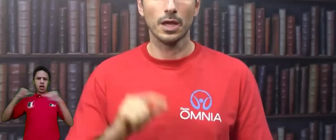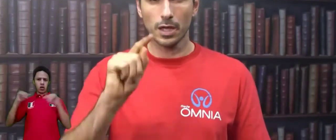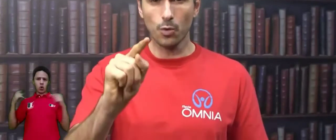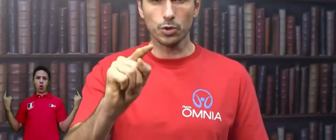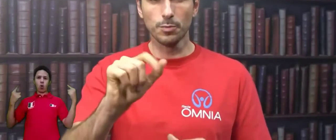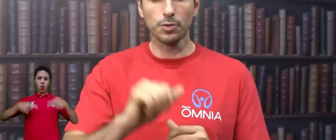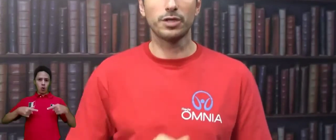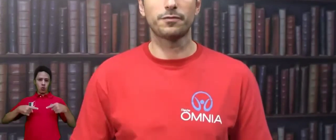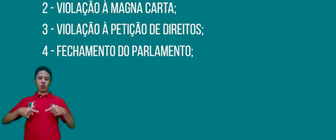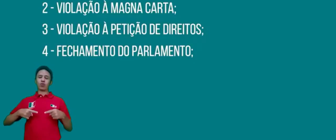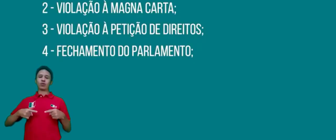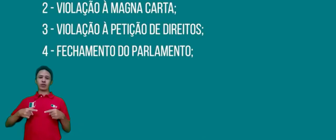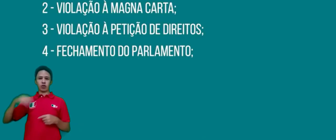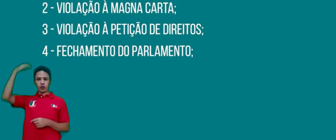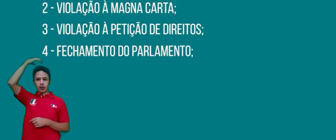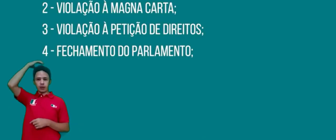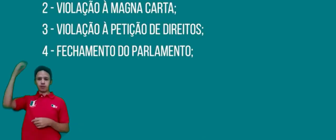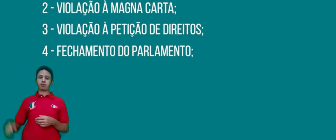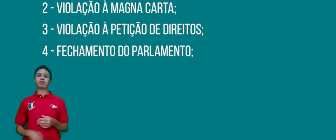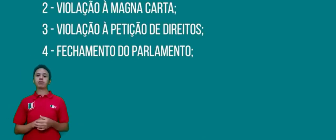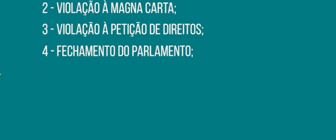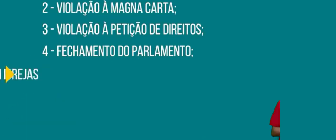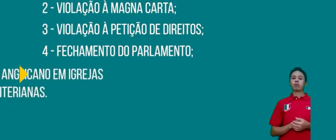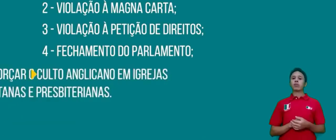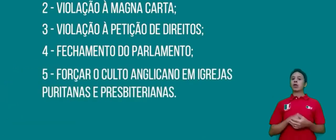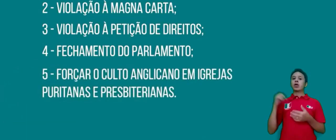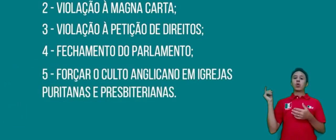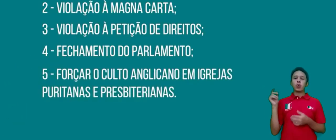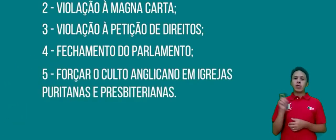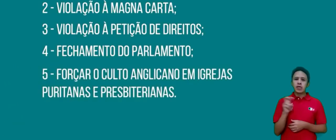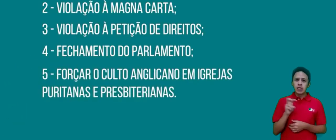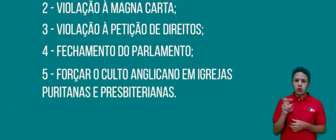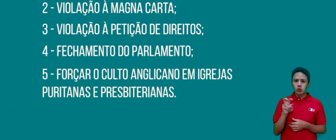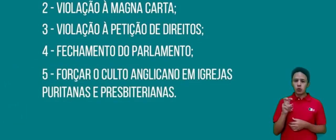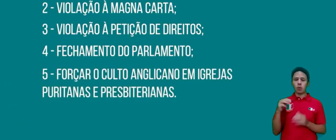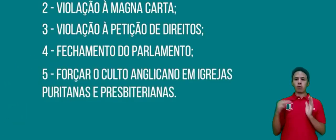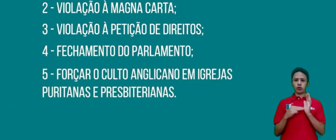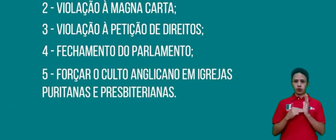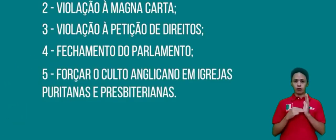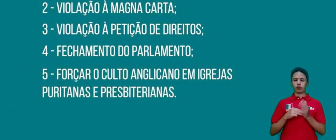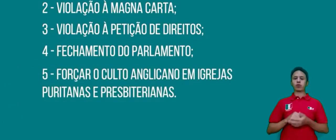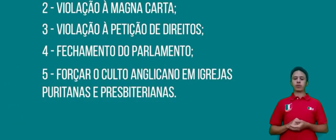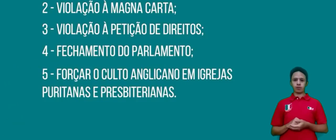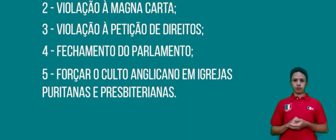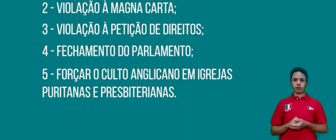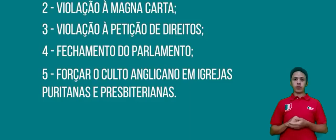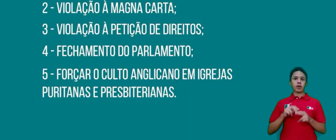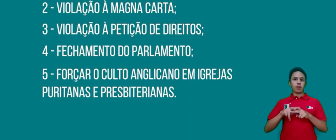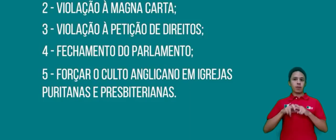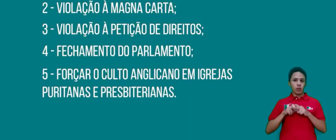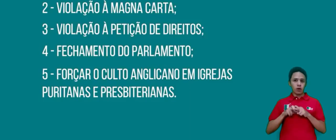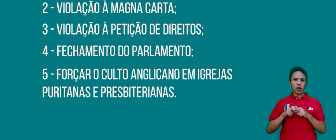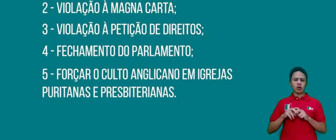E o último motivo, quinto, o fato de Carlos I